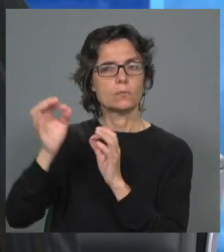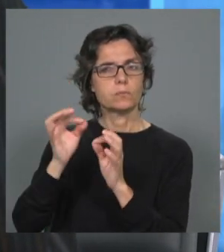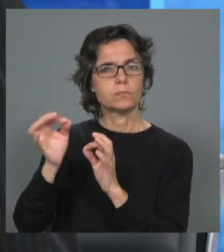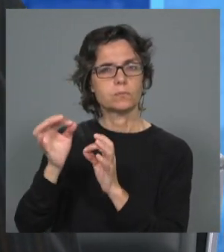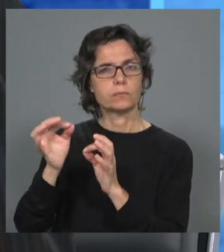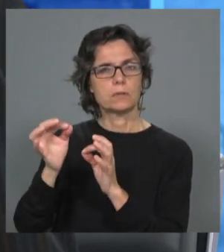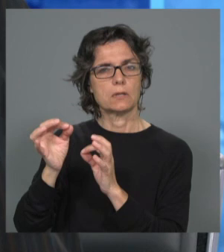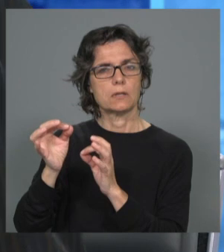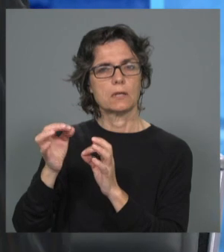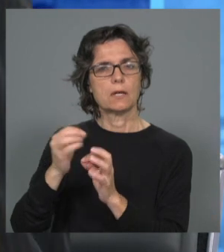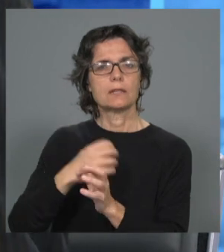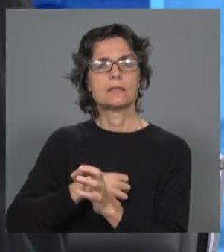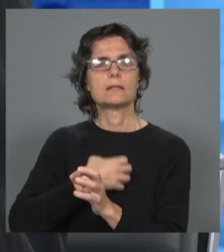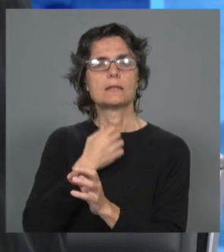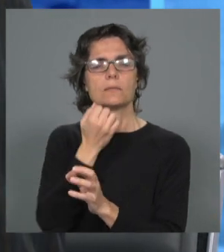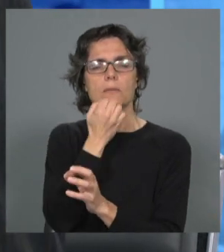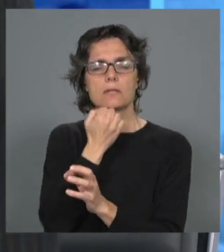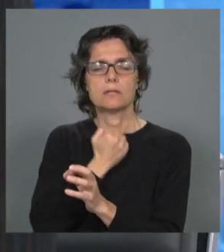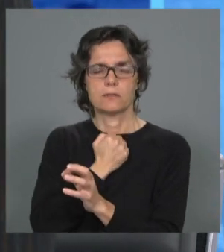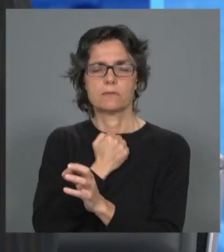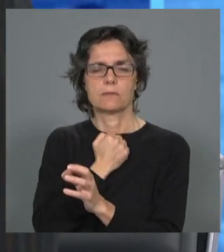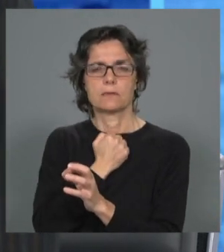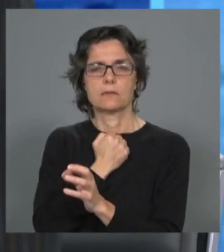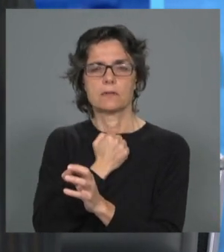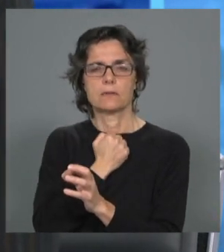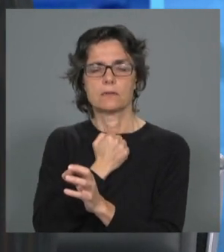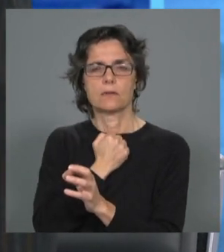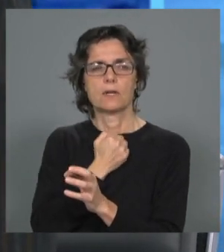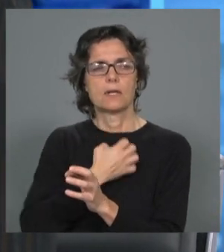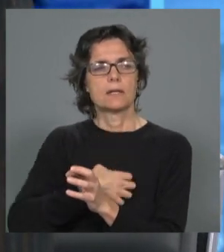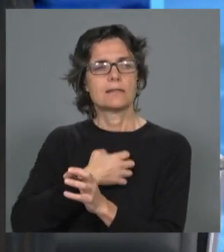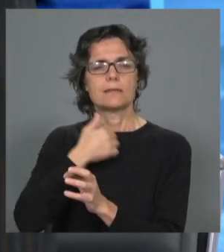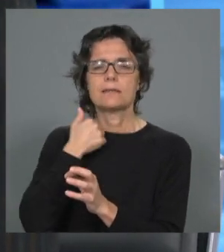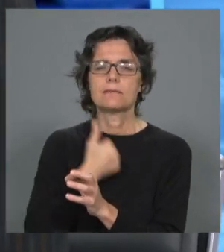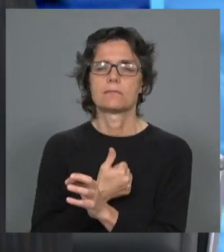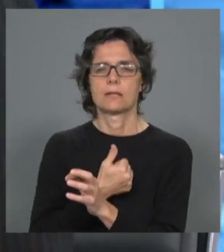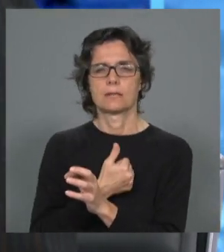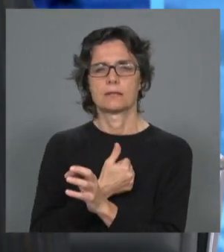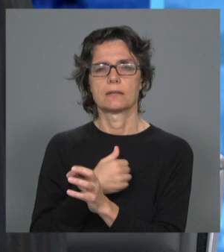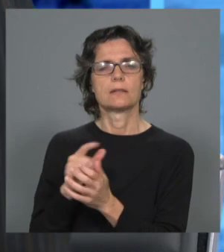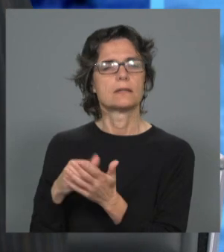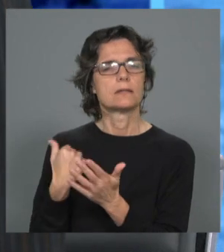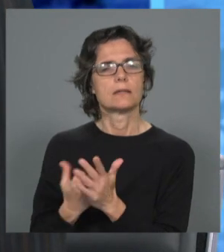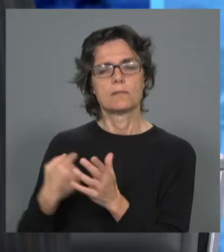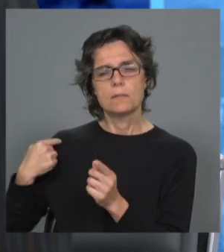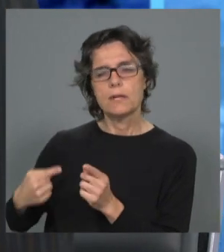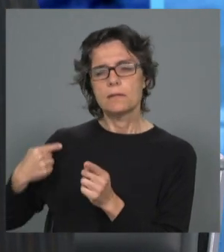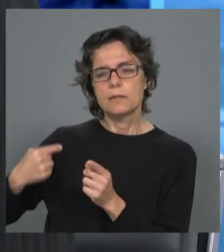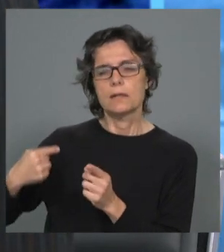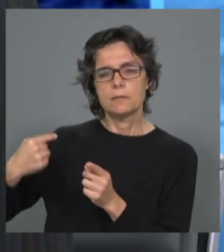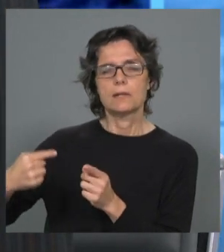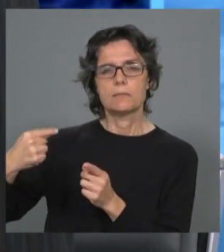o sentimento de satisfação, de plenitude. A plenitude engloba um bocadinho tudo isto, engloba a razão,